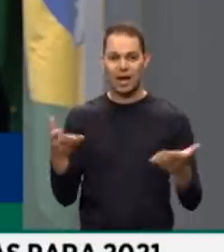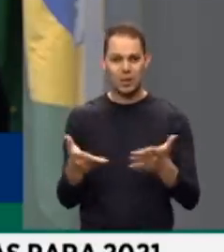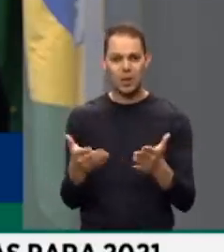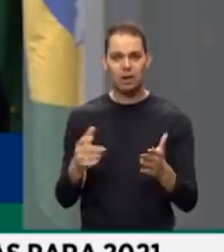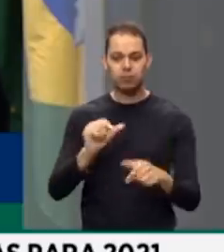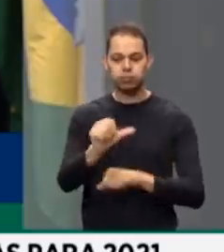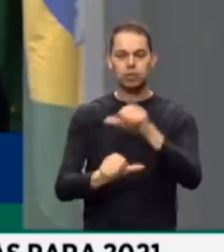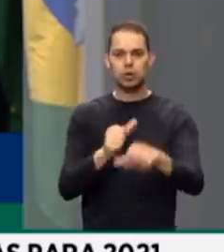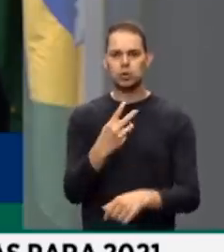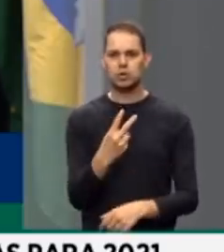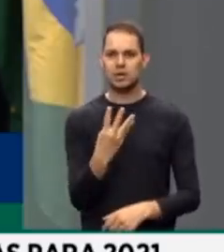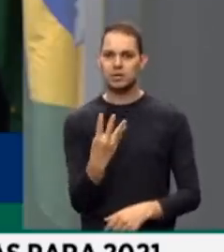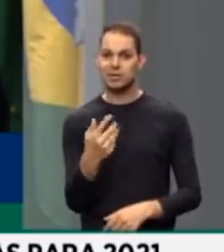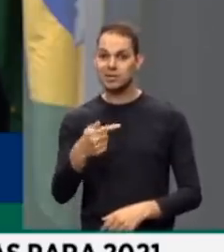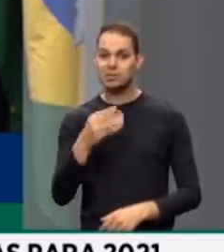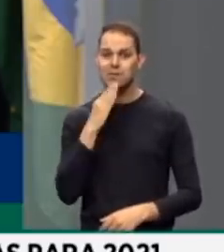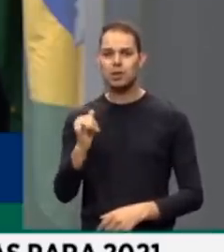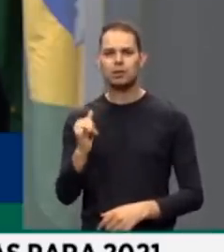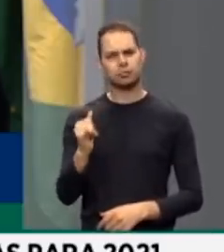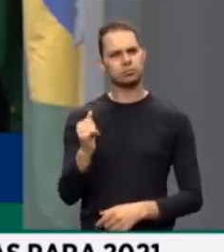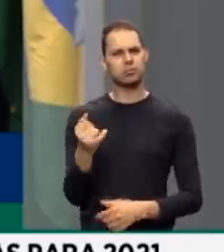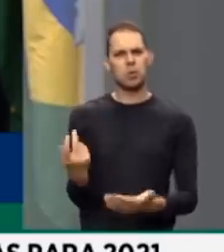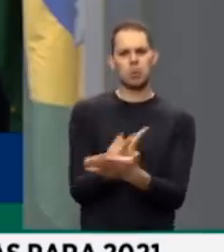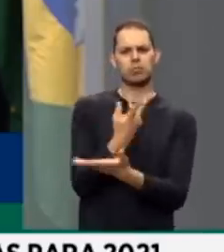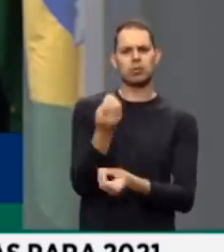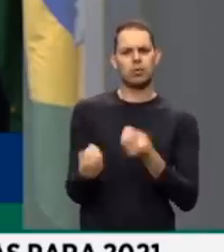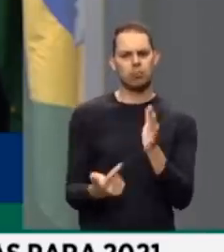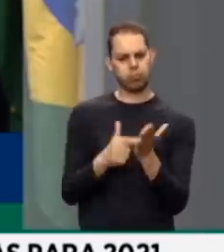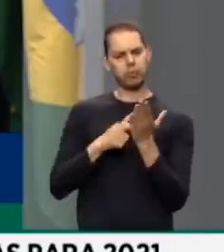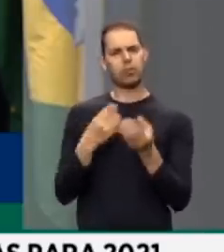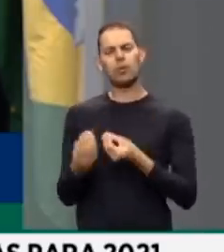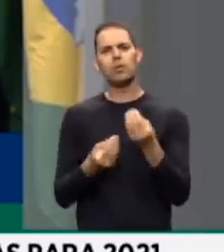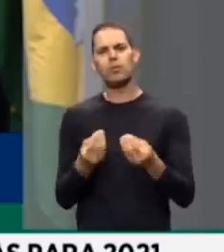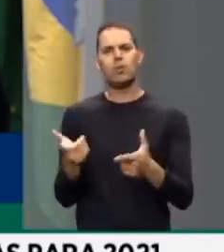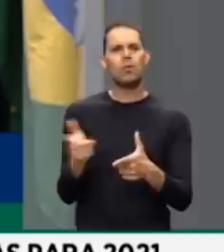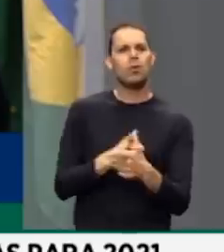prevendo 247 bilhões. De onde é que surgiram esses 100 bilhões de reais de